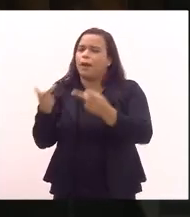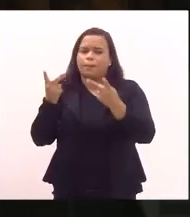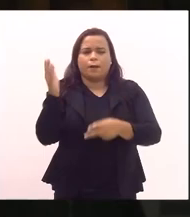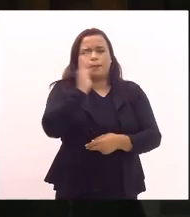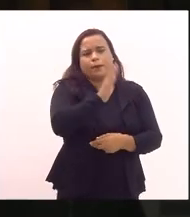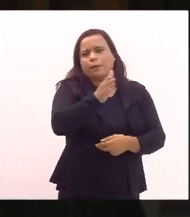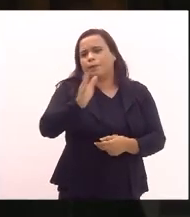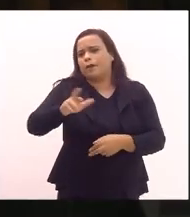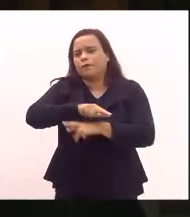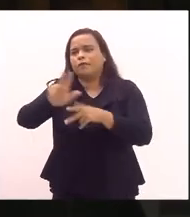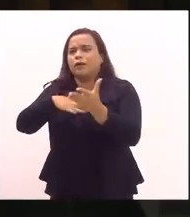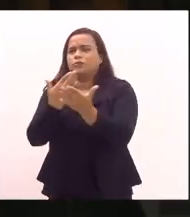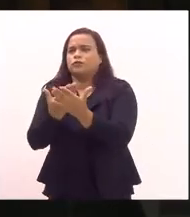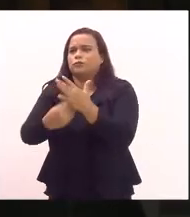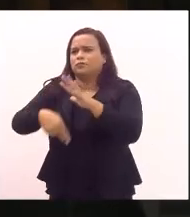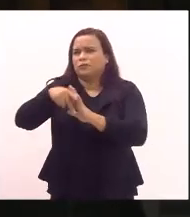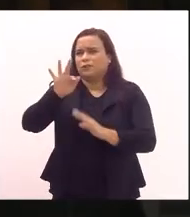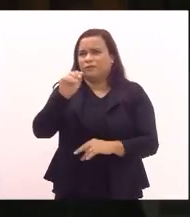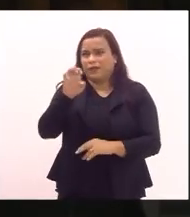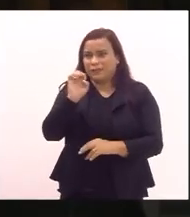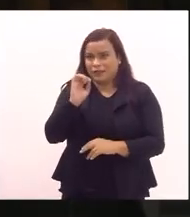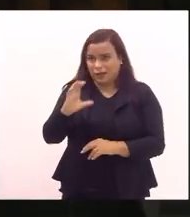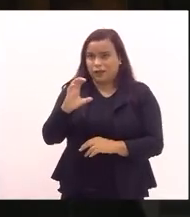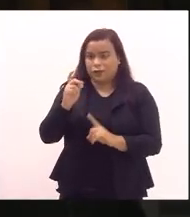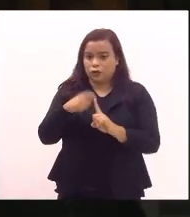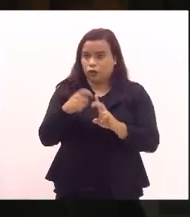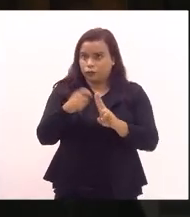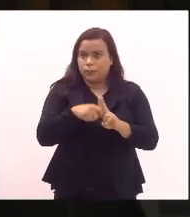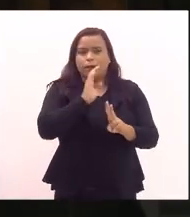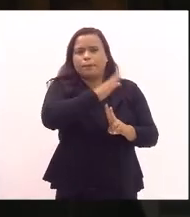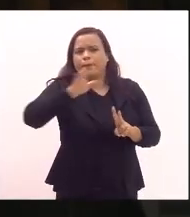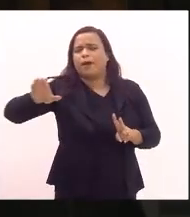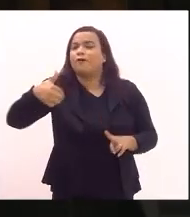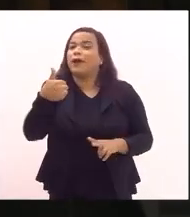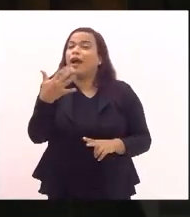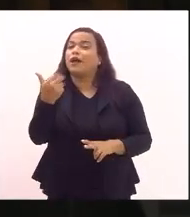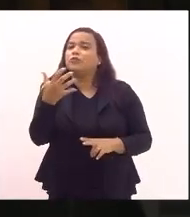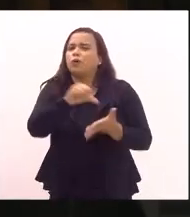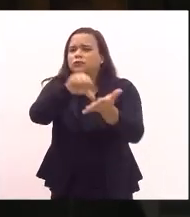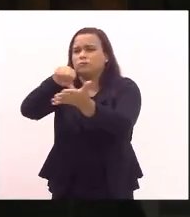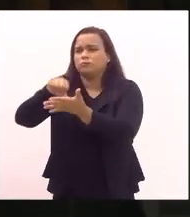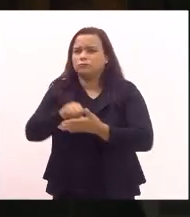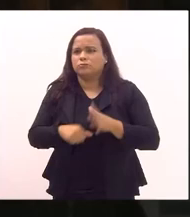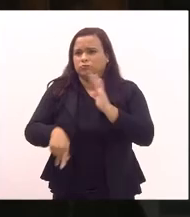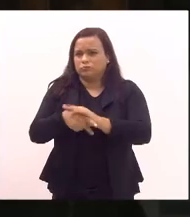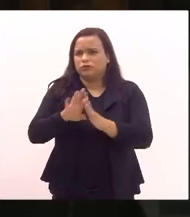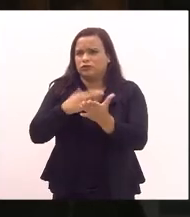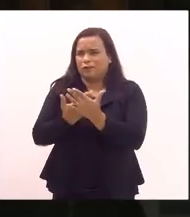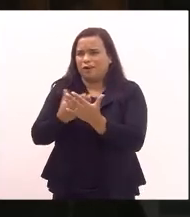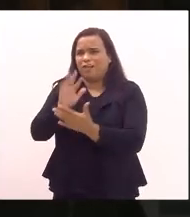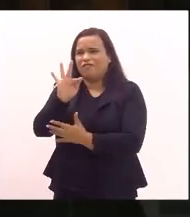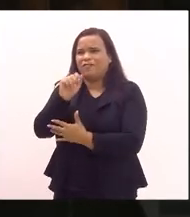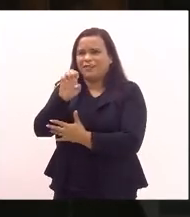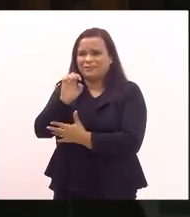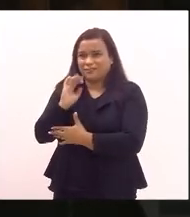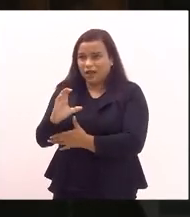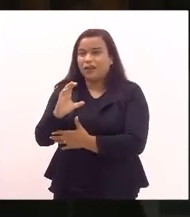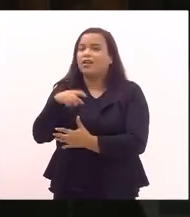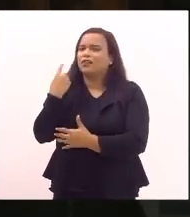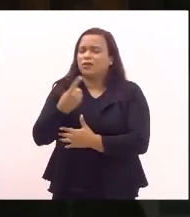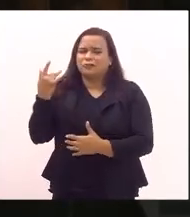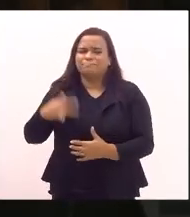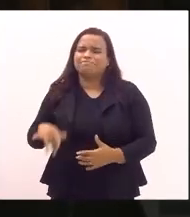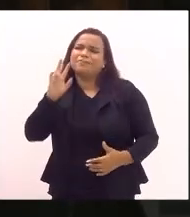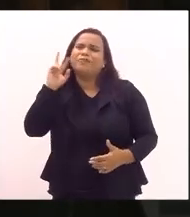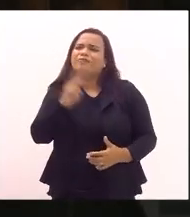Faetec somente nesses últimos dois meses visitaram 14 unidades escolares e infelizmente a gente tem visto